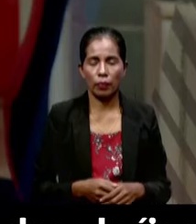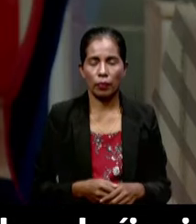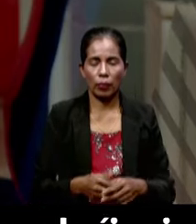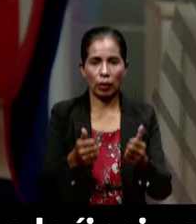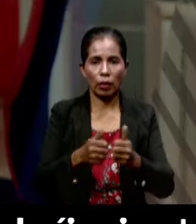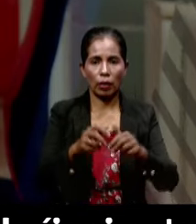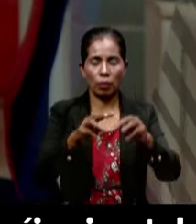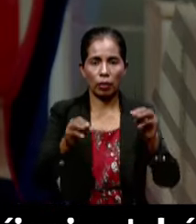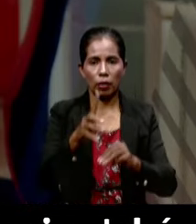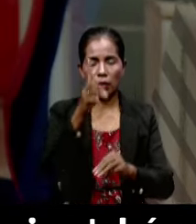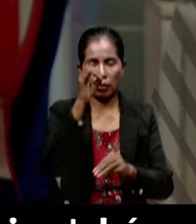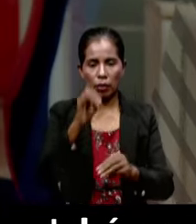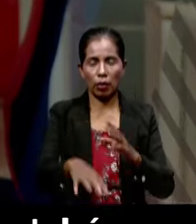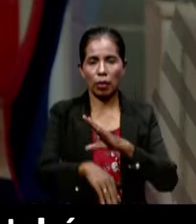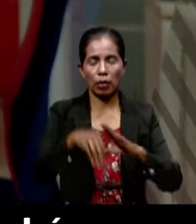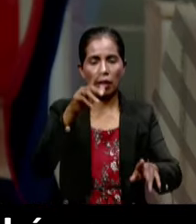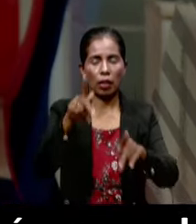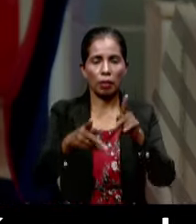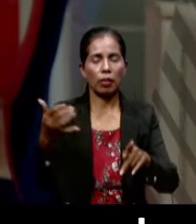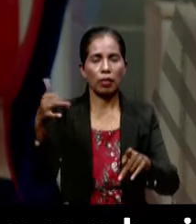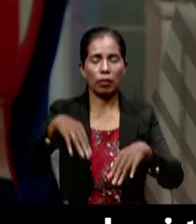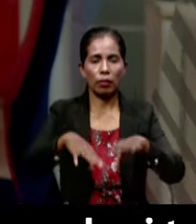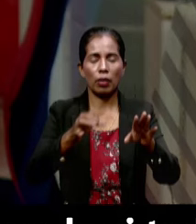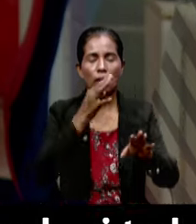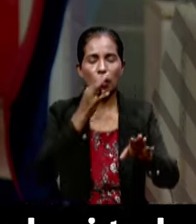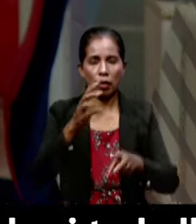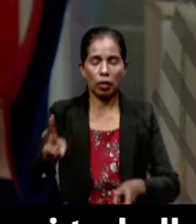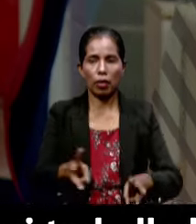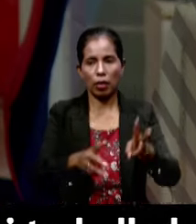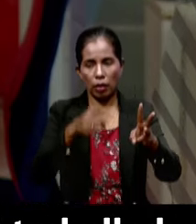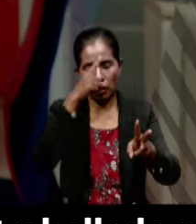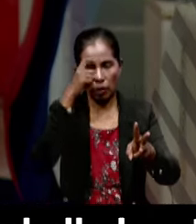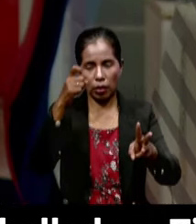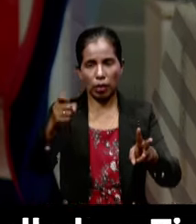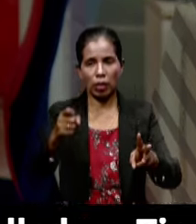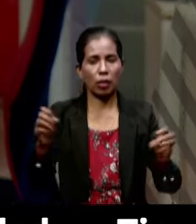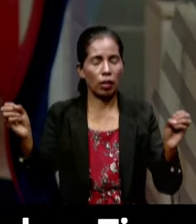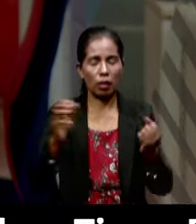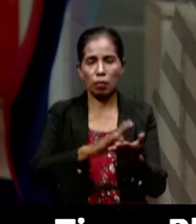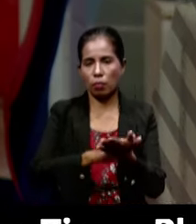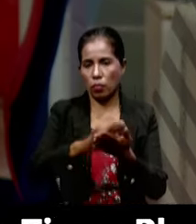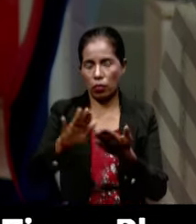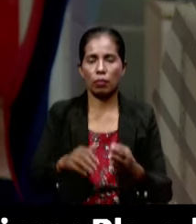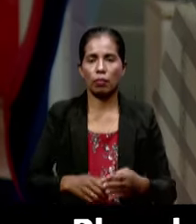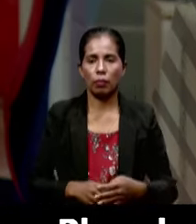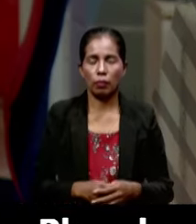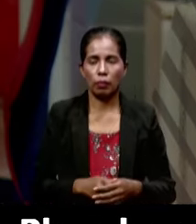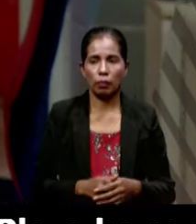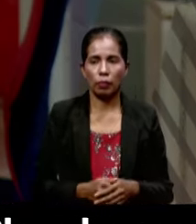Autoridade do município de Lice, a comunidade Siranebefang Hania Dalanining, também considera a higiene.